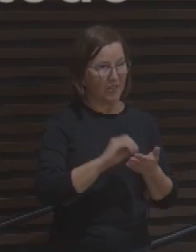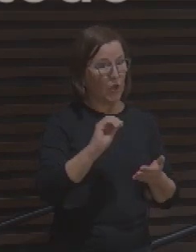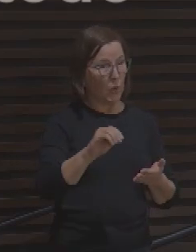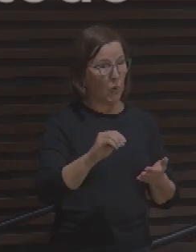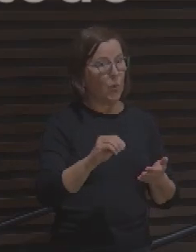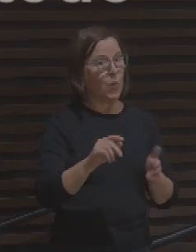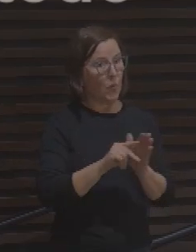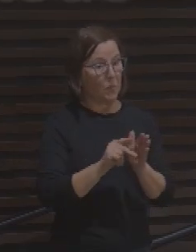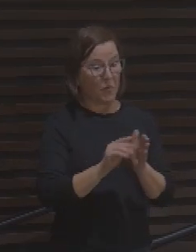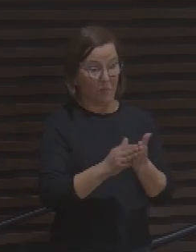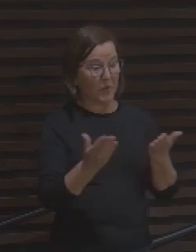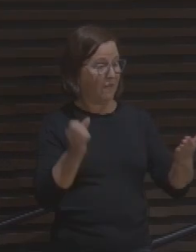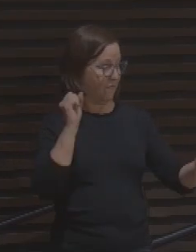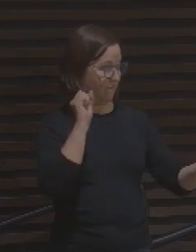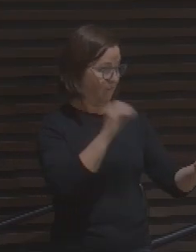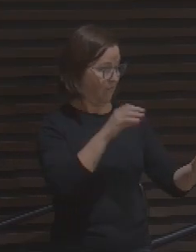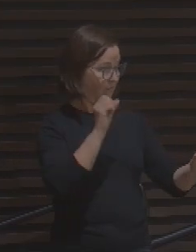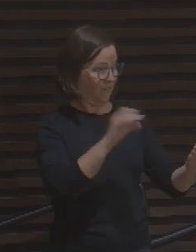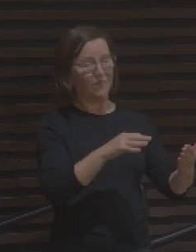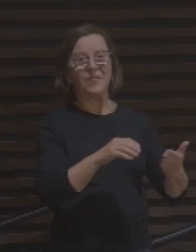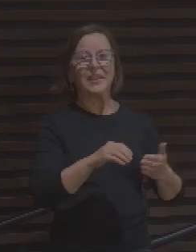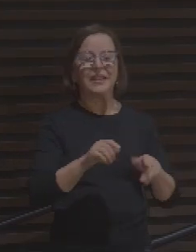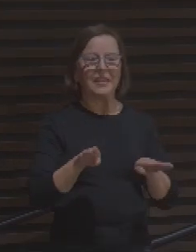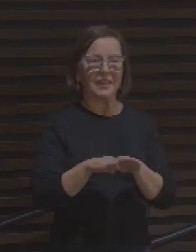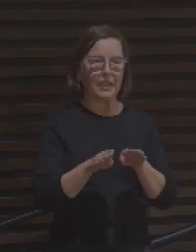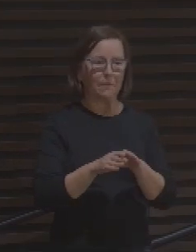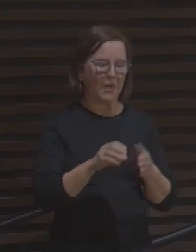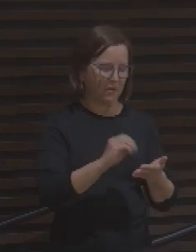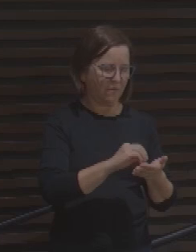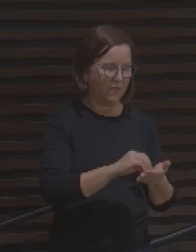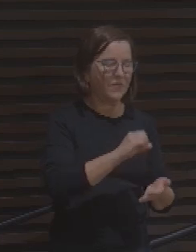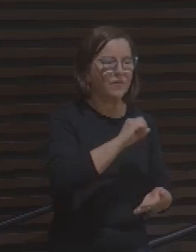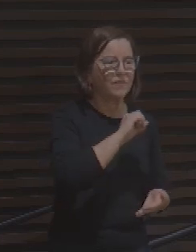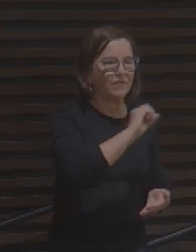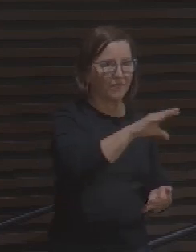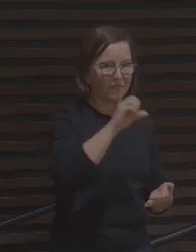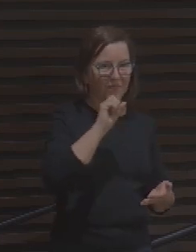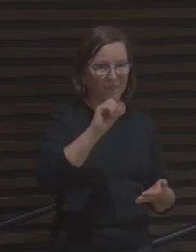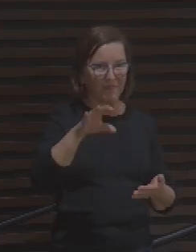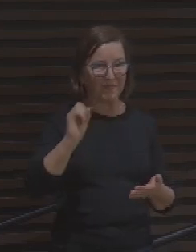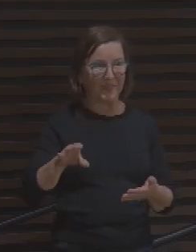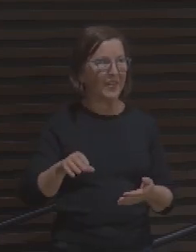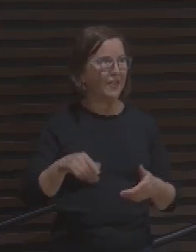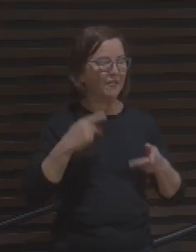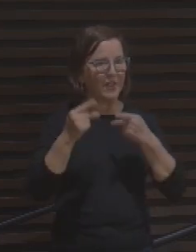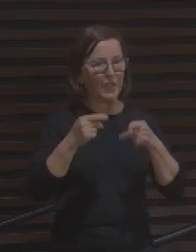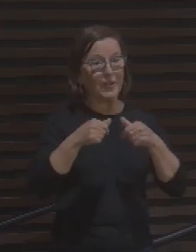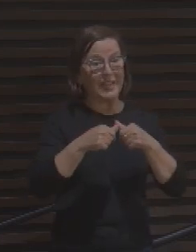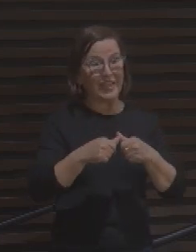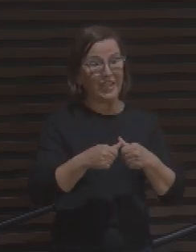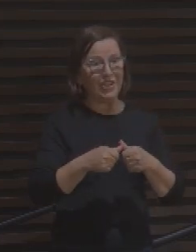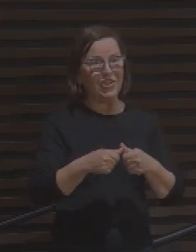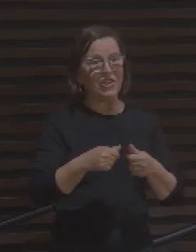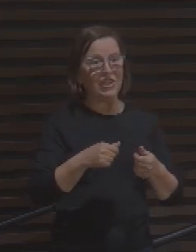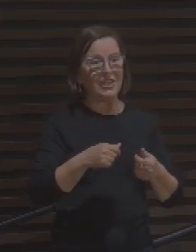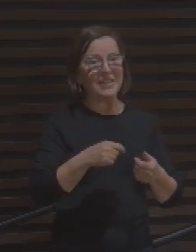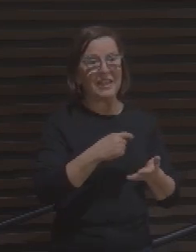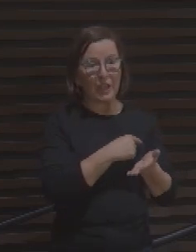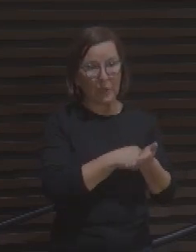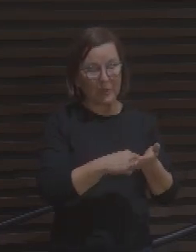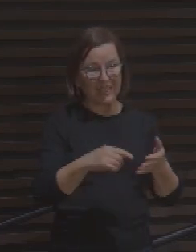sobre todo o povo, dizendo: este é o sangue da aliança, a qual